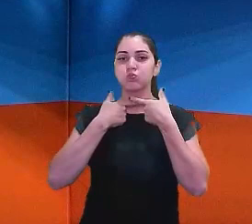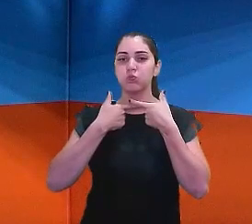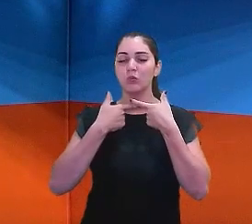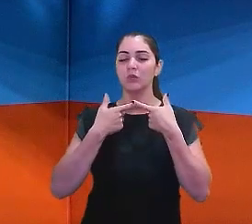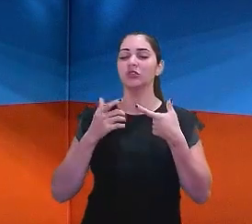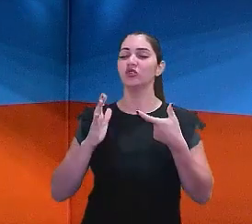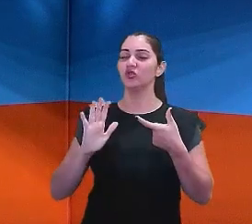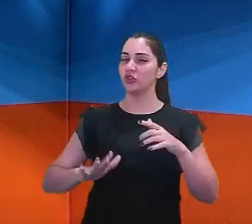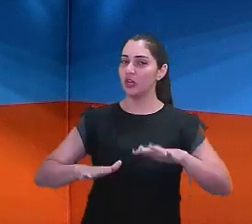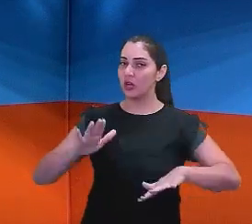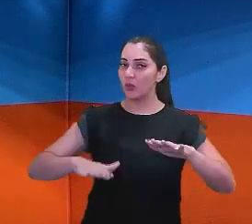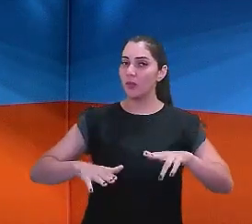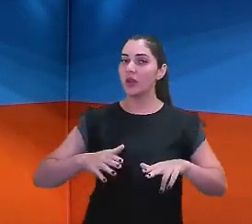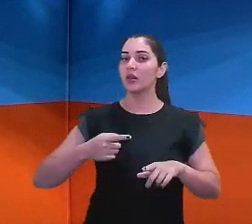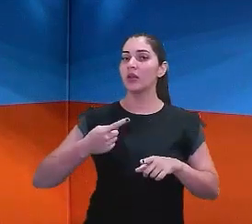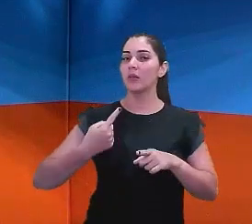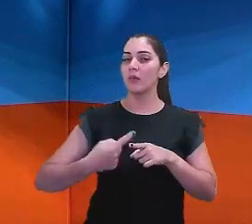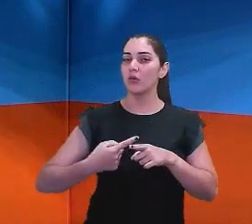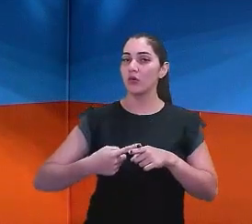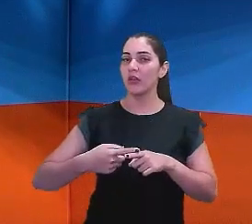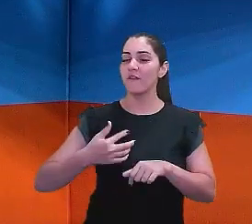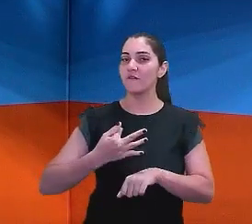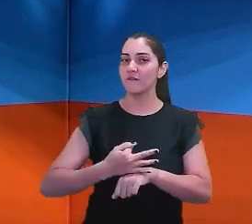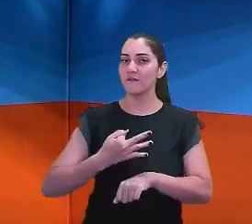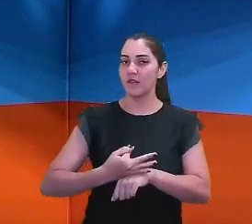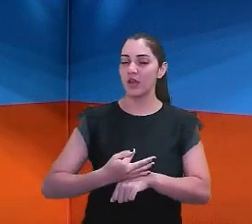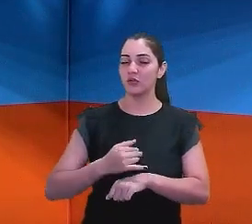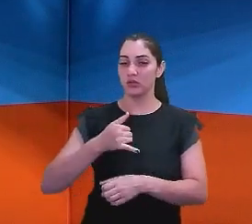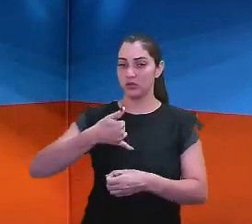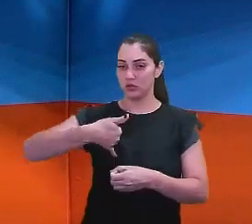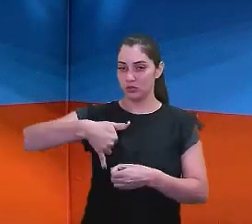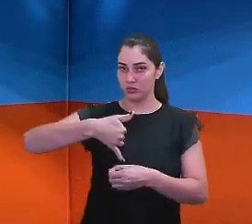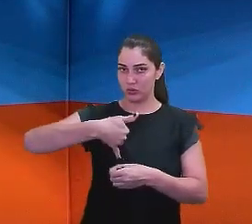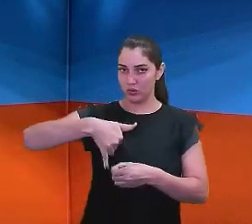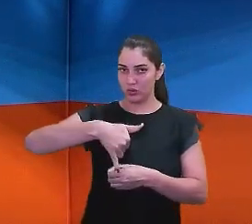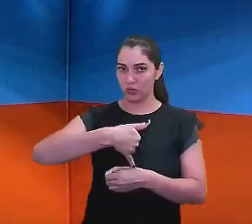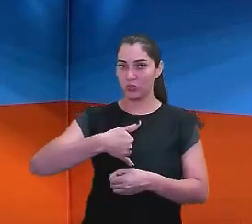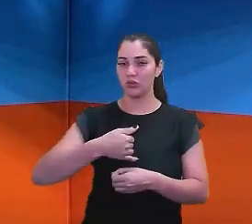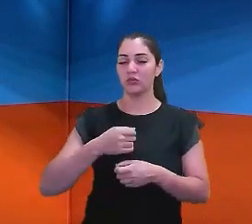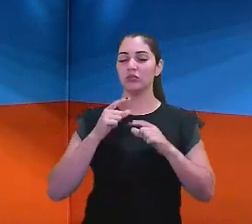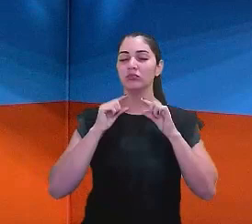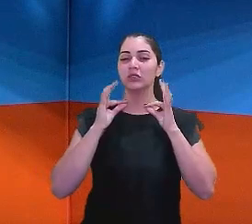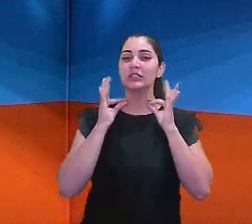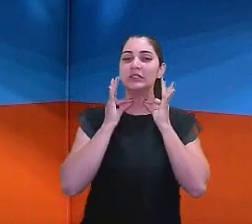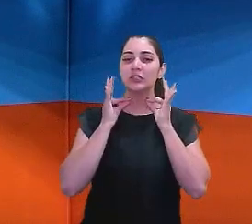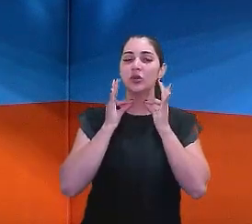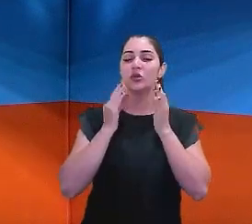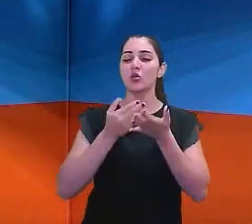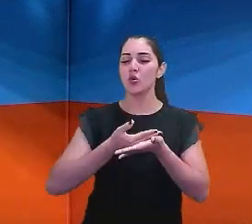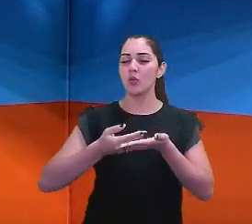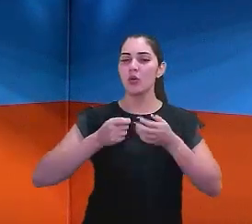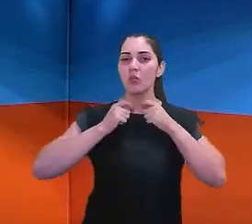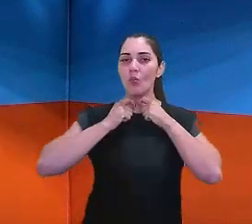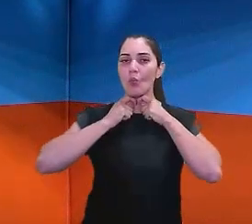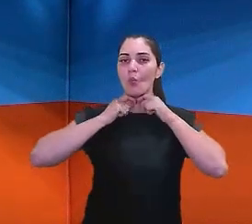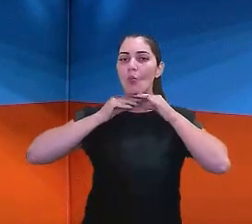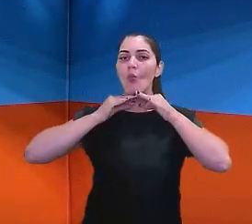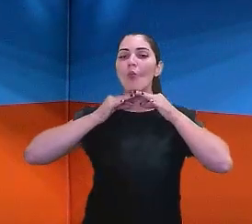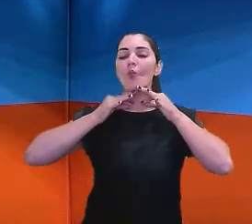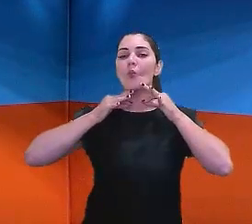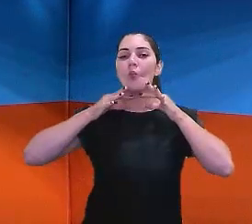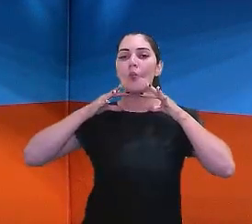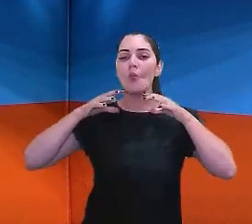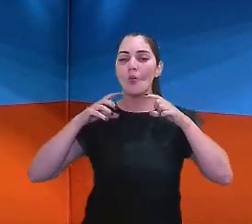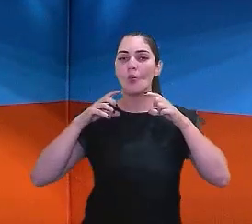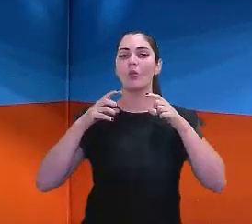isso, geralmente é pela falta desse iodo que pode fazer com que a tireoide ela comece a aumentar de tamanho na pretensão de